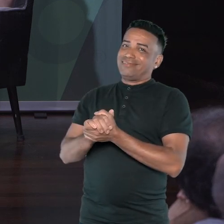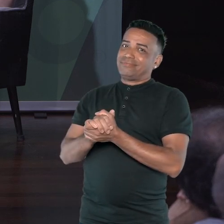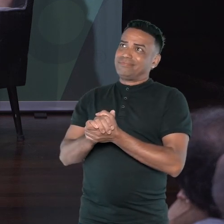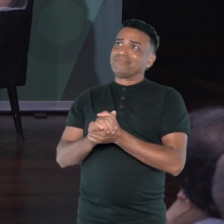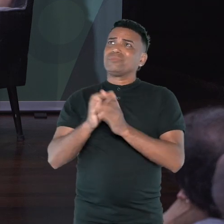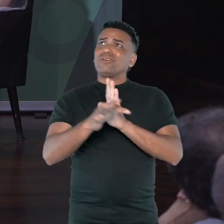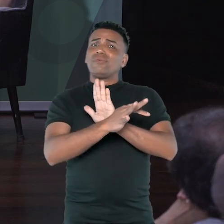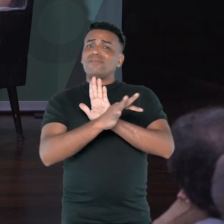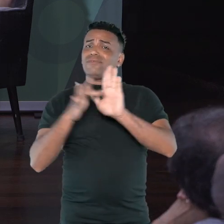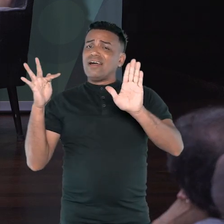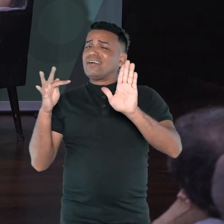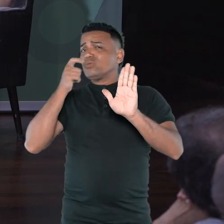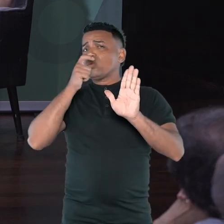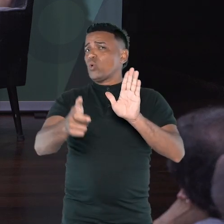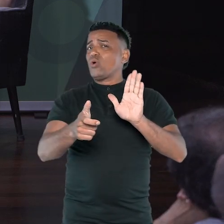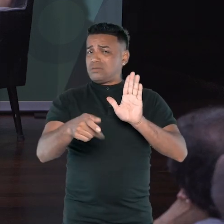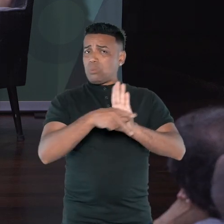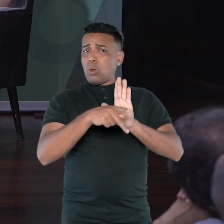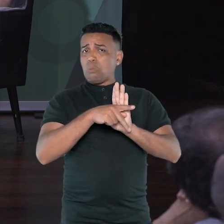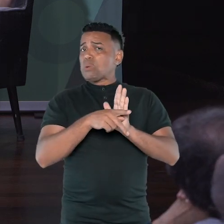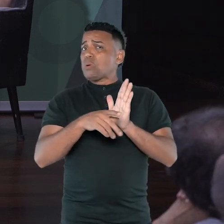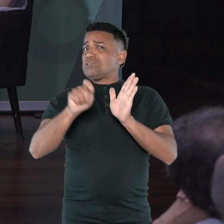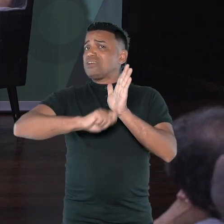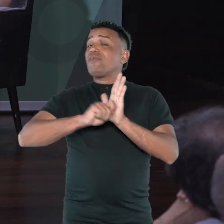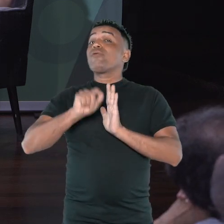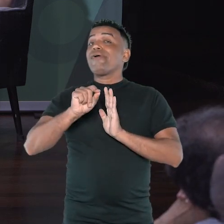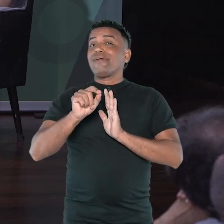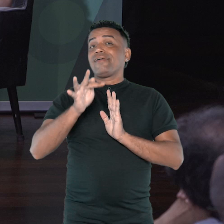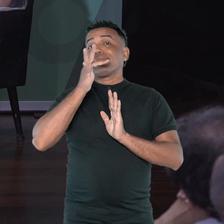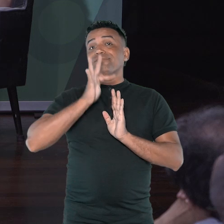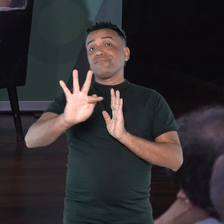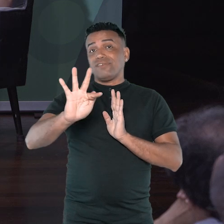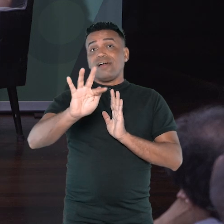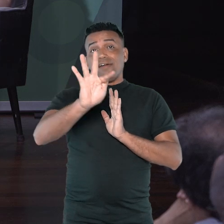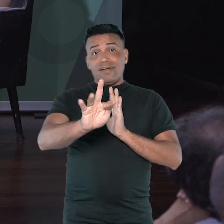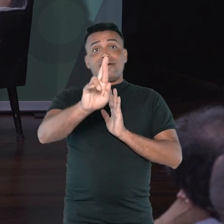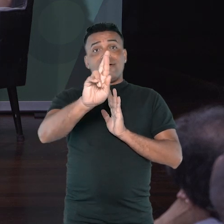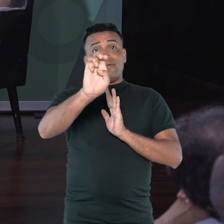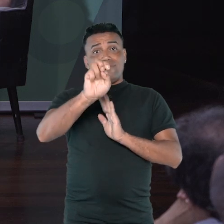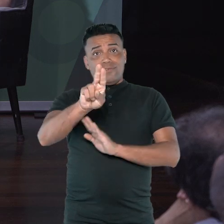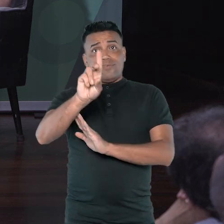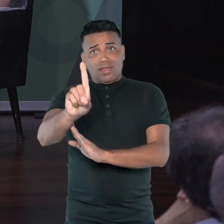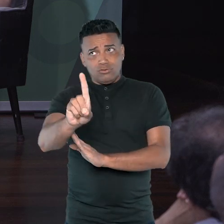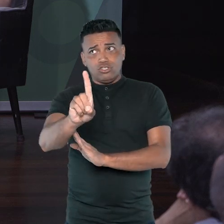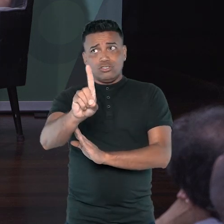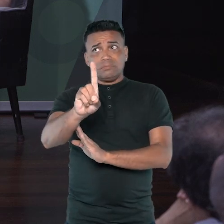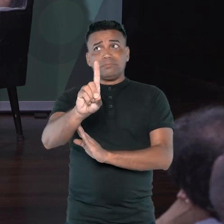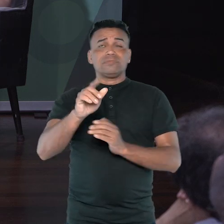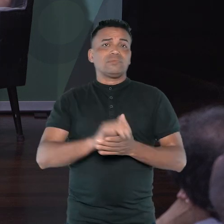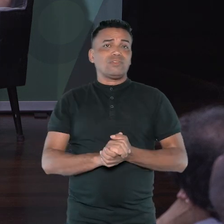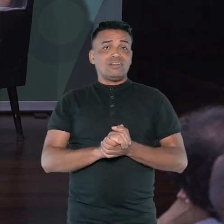é uma frase muito curiosa, inclusive partindo de Freud, porque o Freud tematizou muito sobre aquilo que ele nomeou como